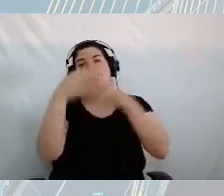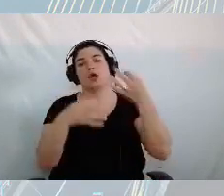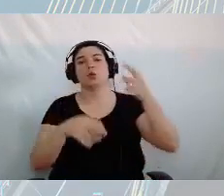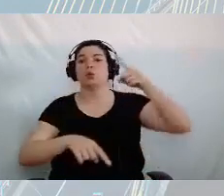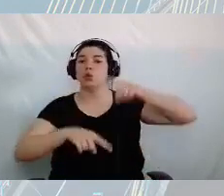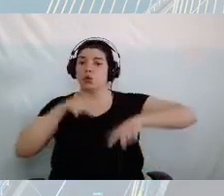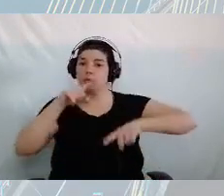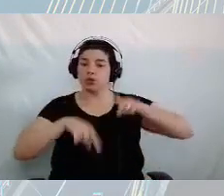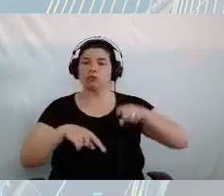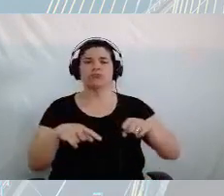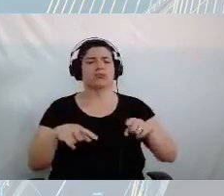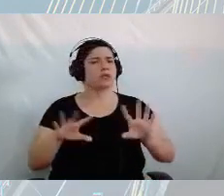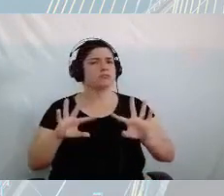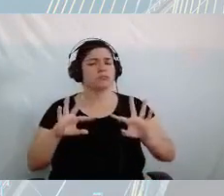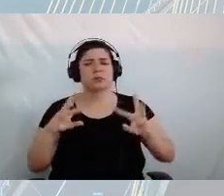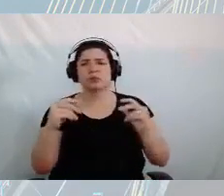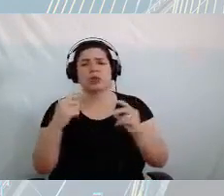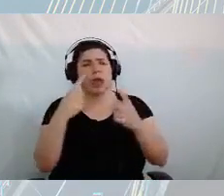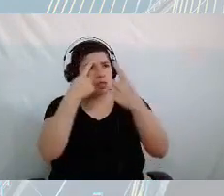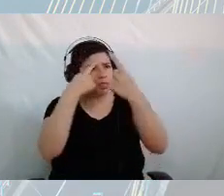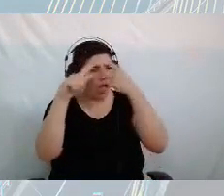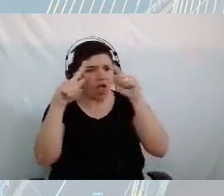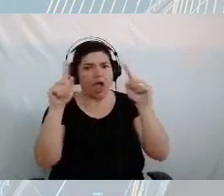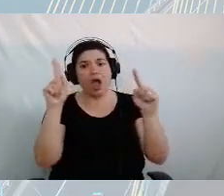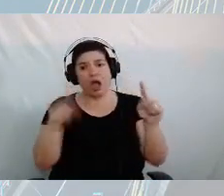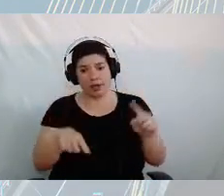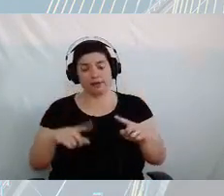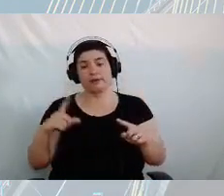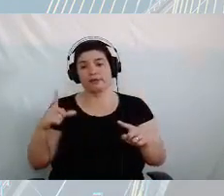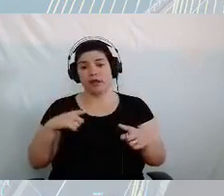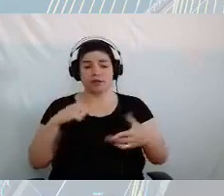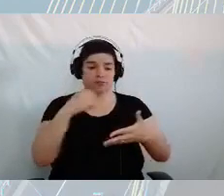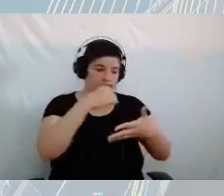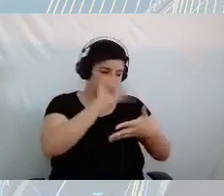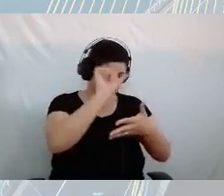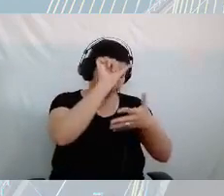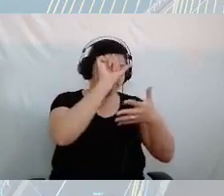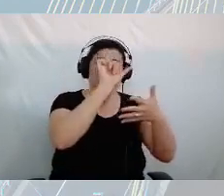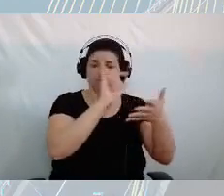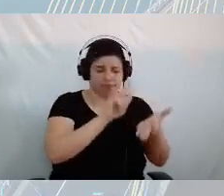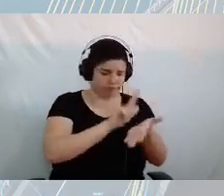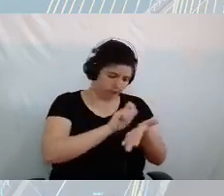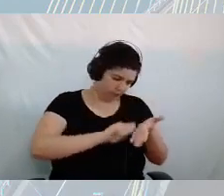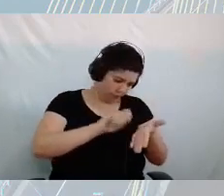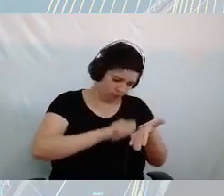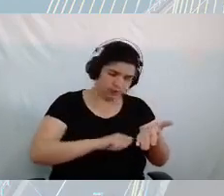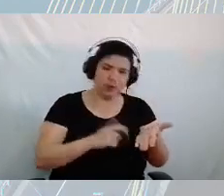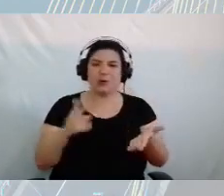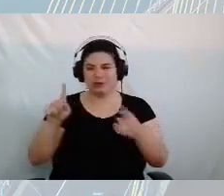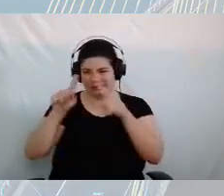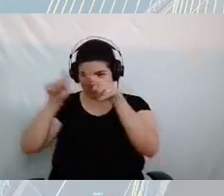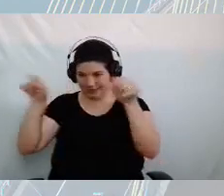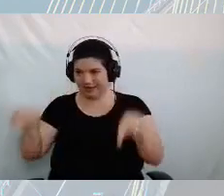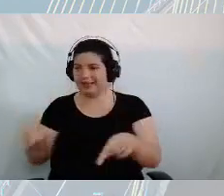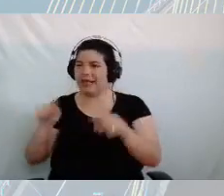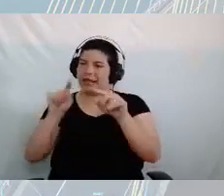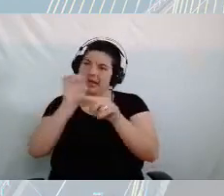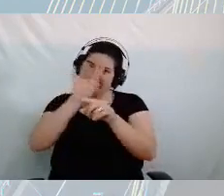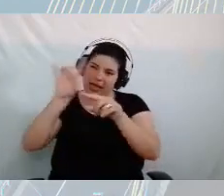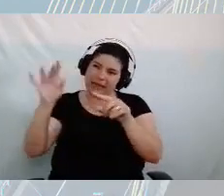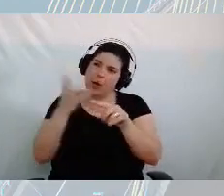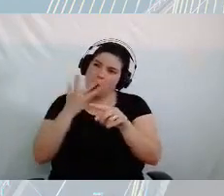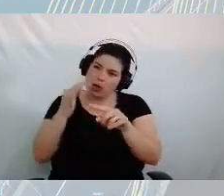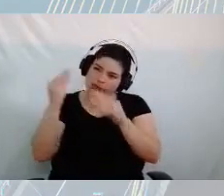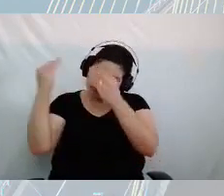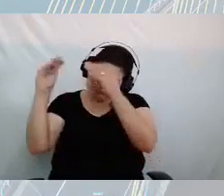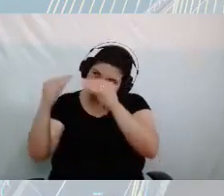mesa todas as ideias. No mundo real, post-it, no mundo digital, cada quadradinho colorido daquele. Depois dessas ideias dispostas, a